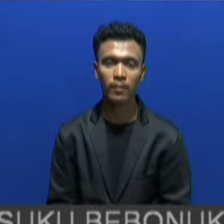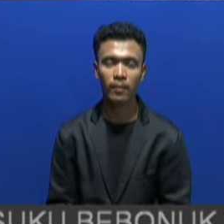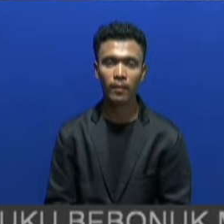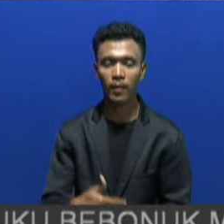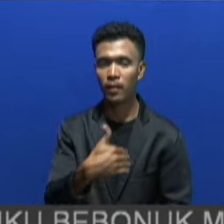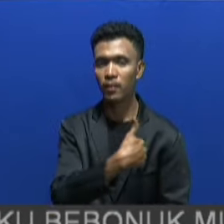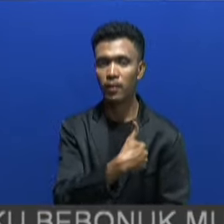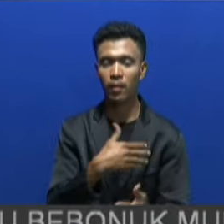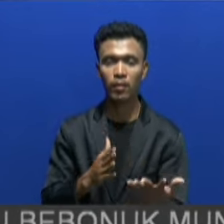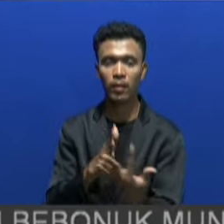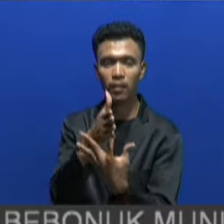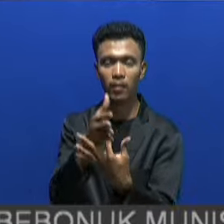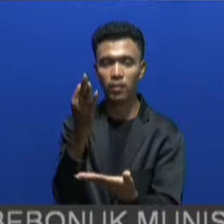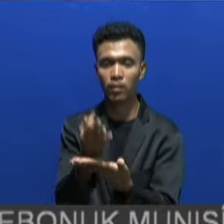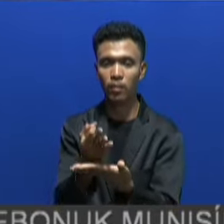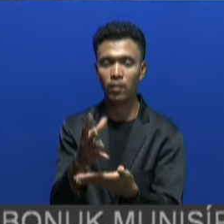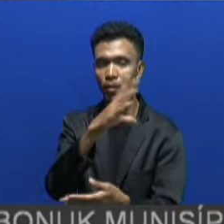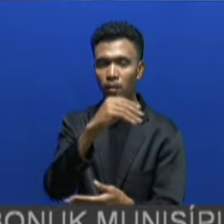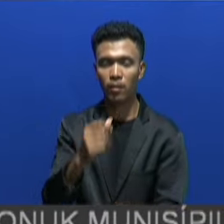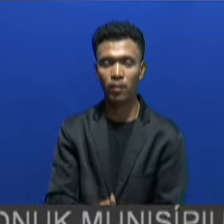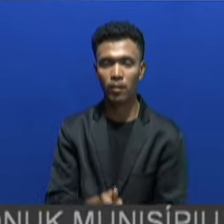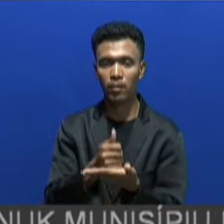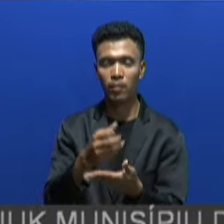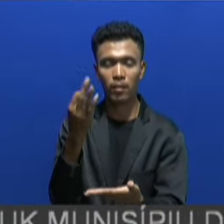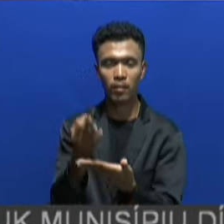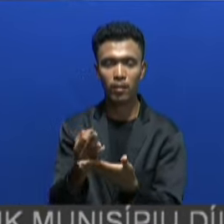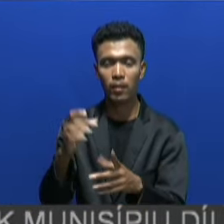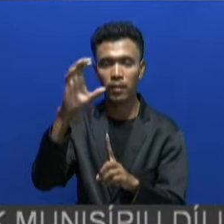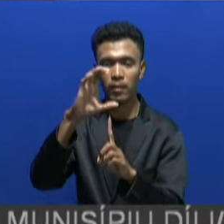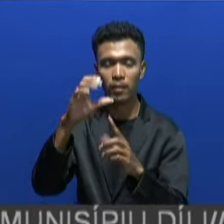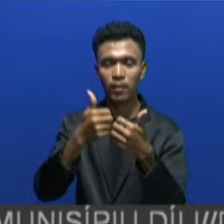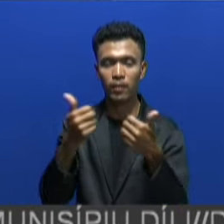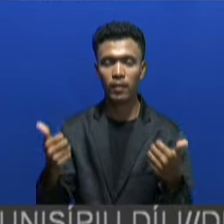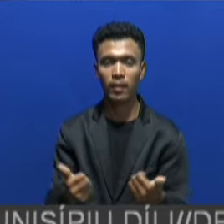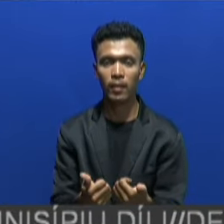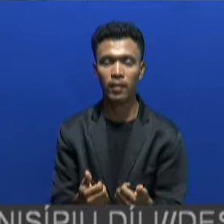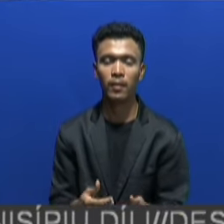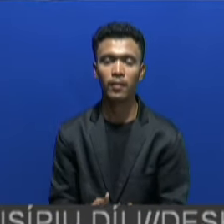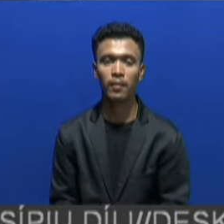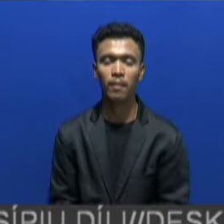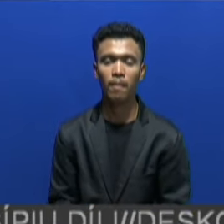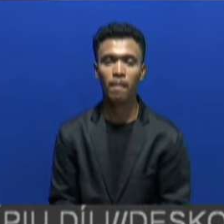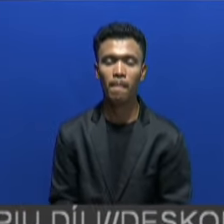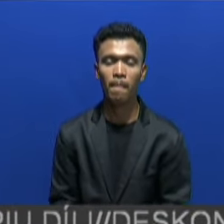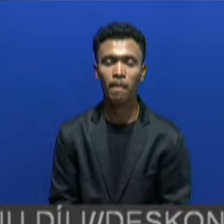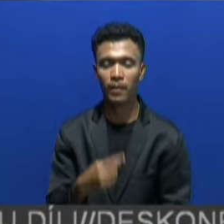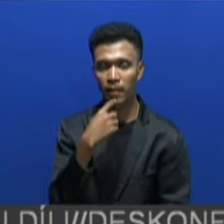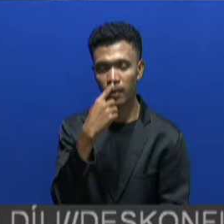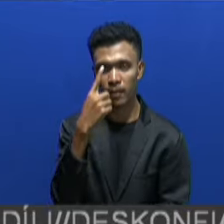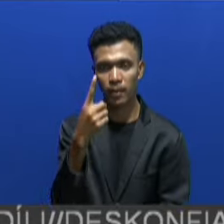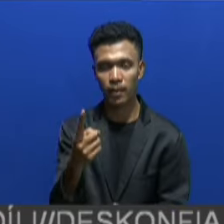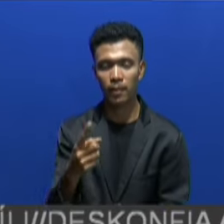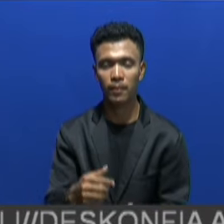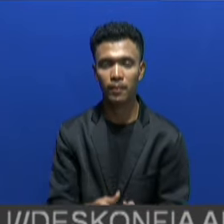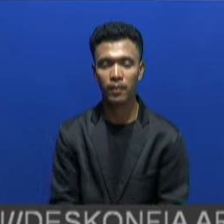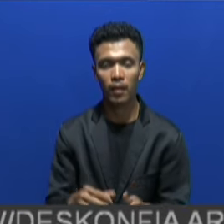se dá o acesso a subsídio no tratamento de saúde. Chefe de aldeia Bonemese Henrique Antônio Abi Hatete.